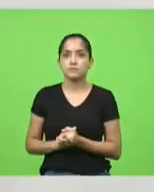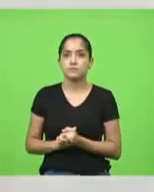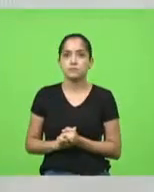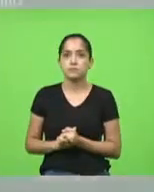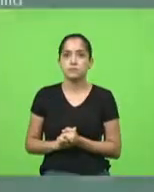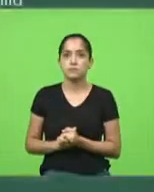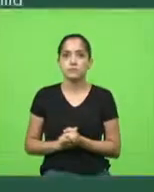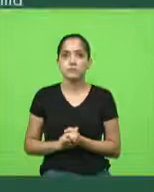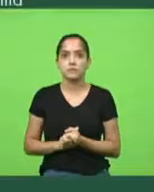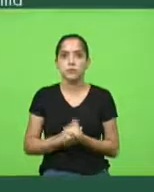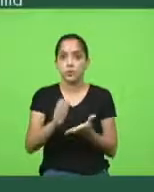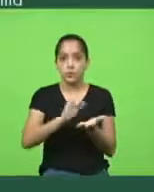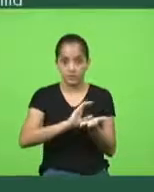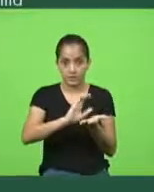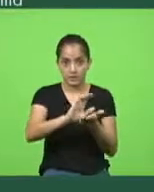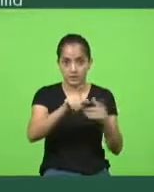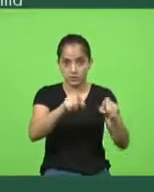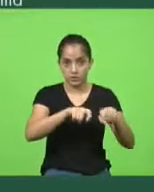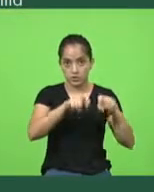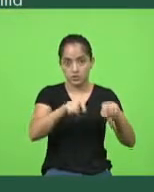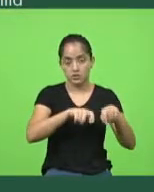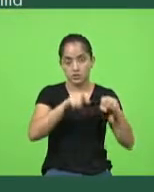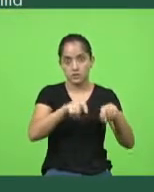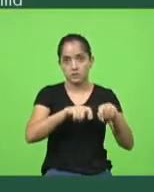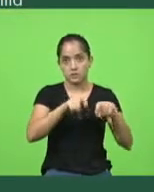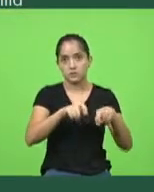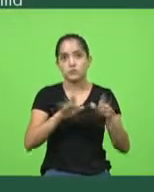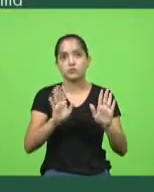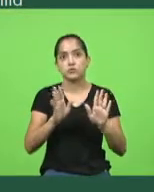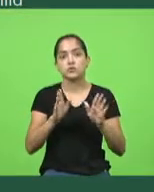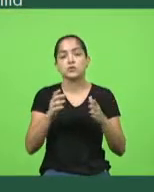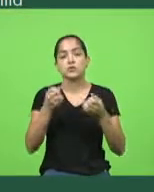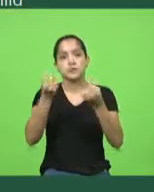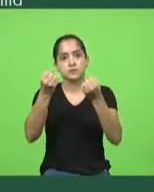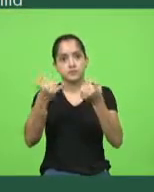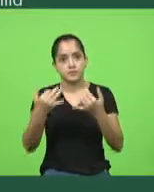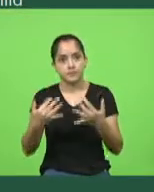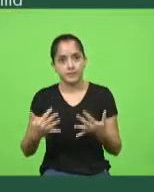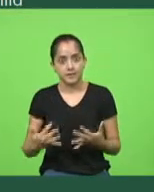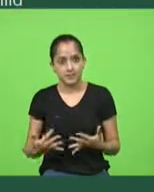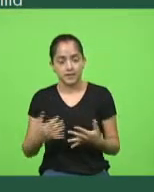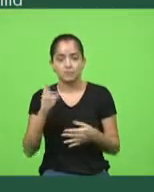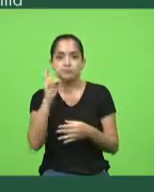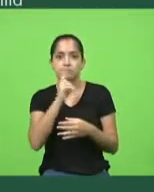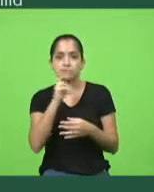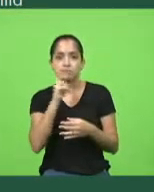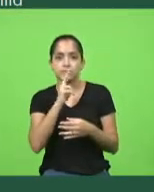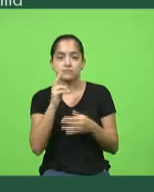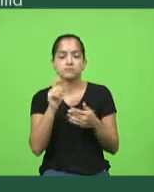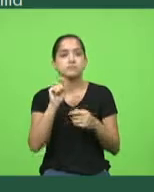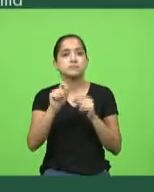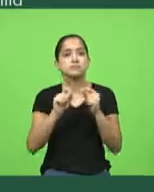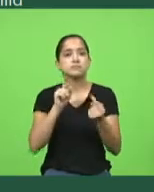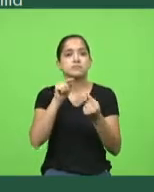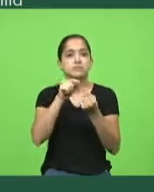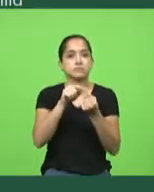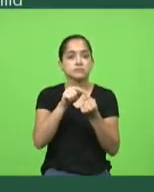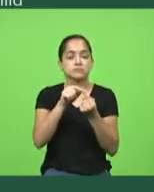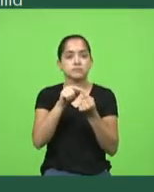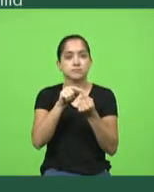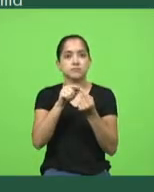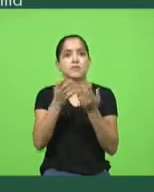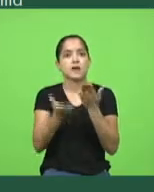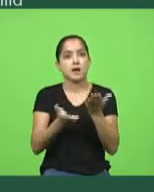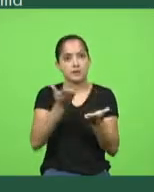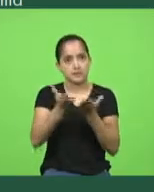Investe Agro, né, que já falei aqui, o Investe Agro Emergencial, que tem por objetivo atender